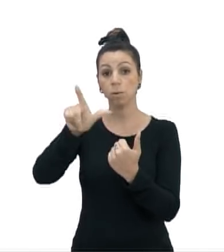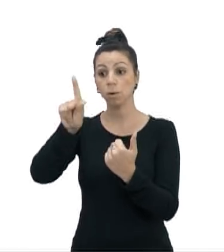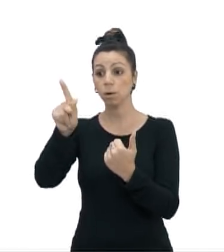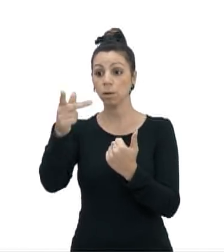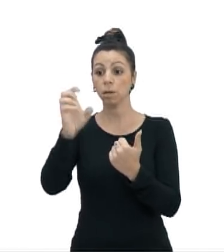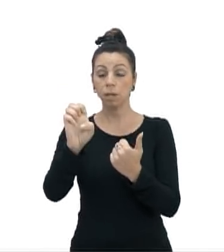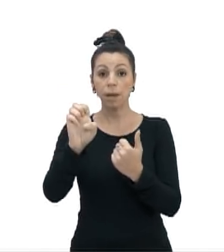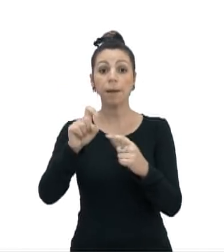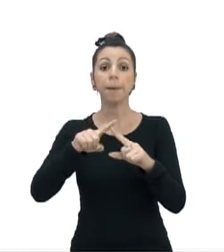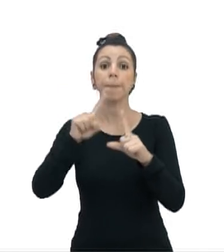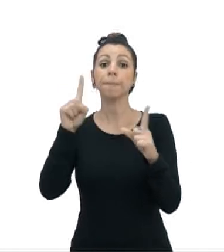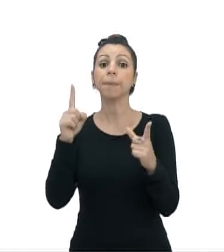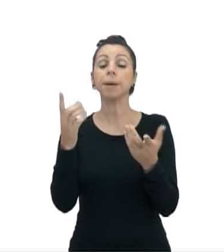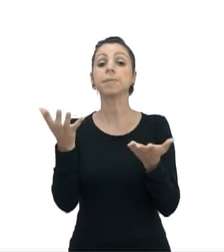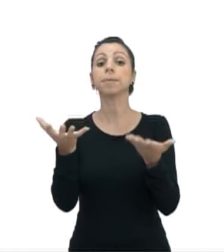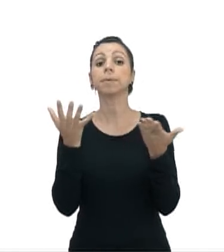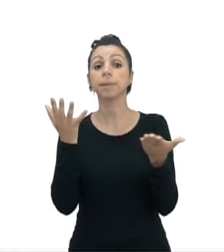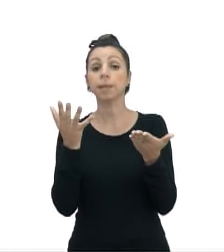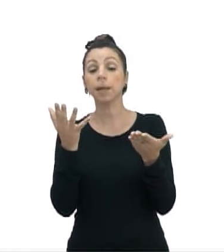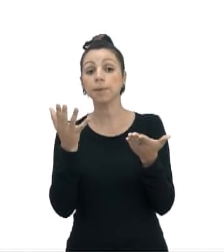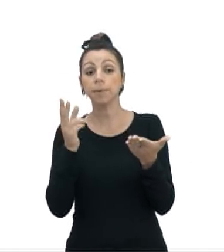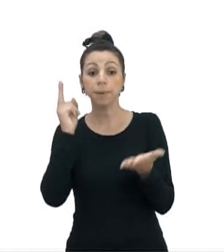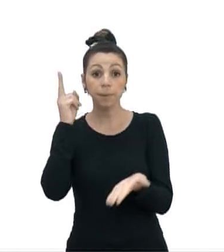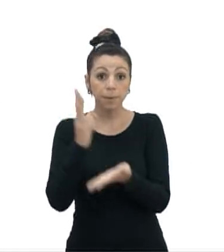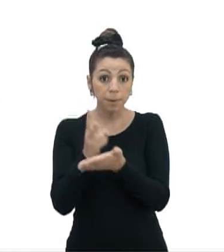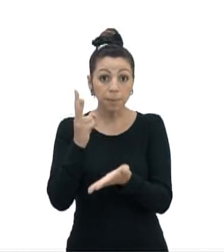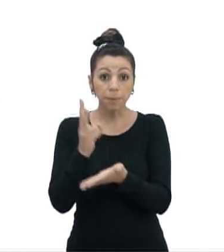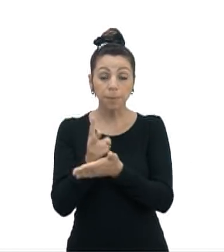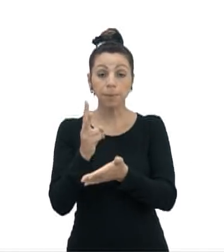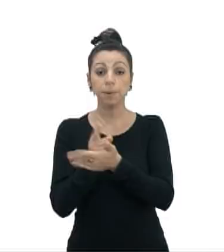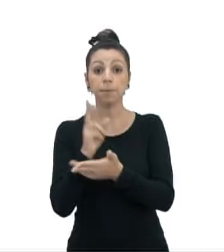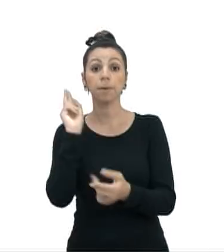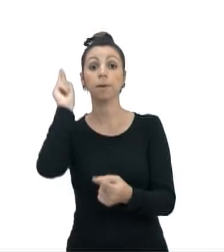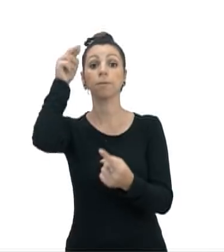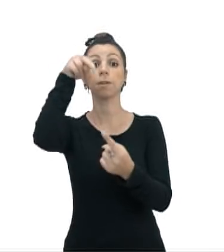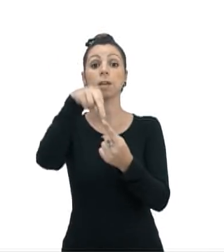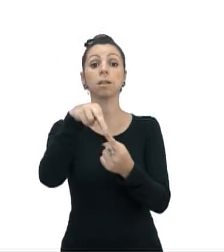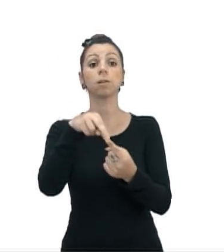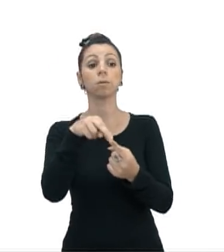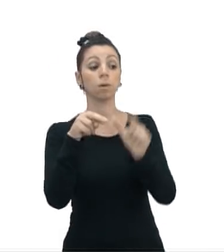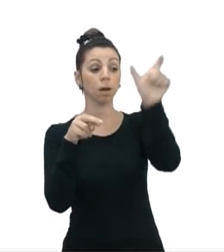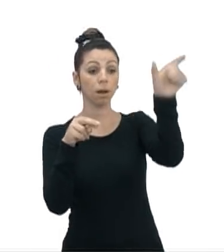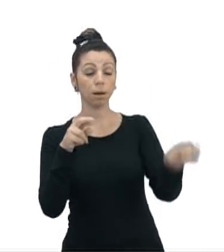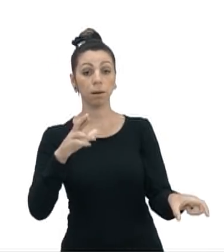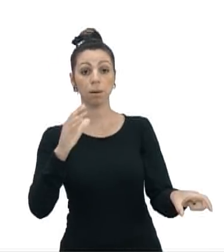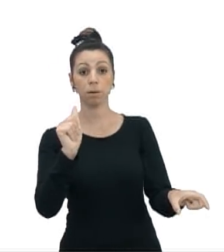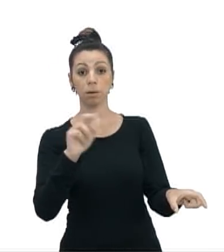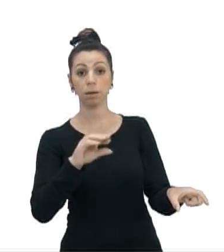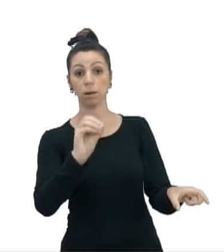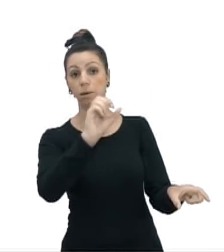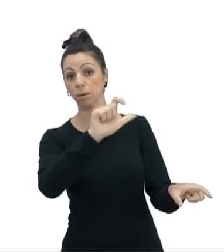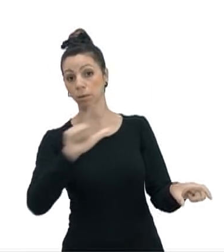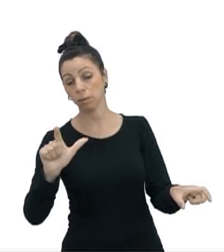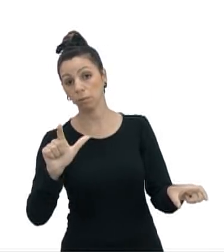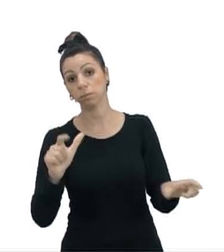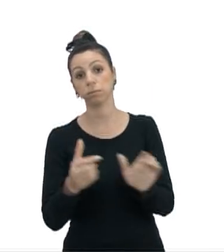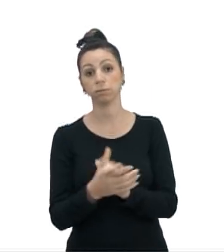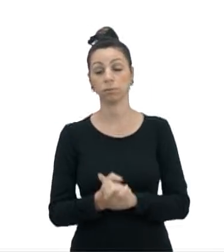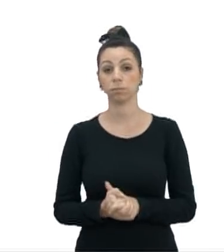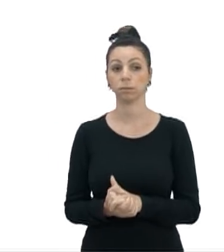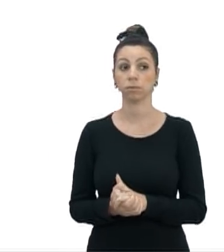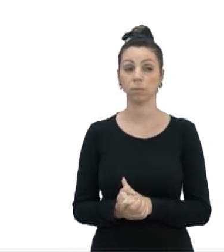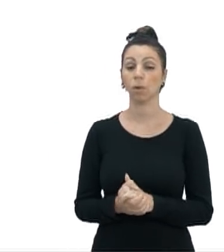Carol, a com quem eu estou falando, a segunda pessoa. Tudo bem? Então, qual ficaria